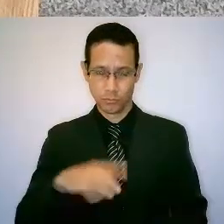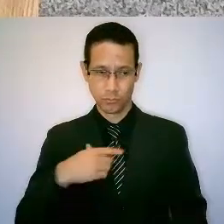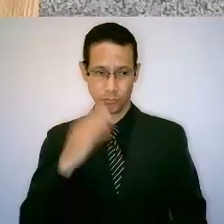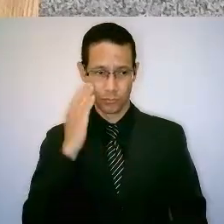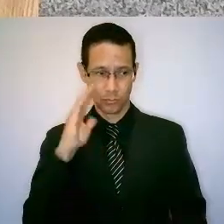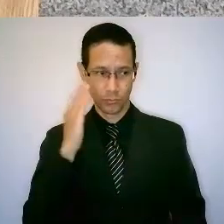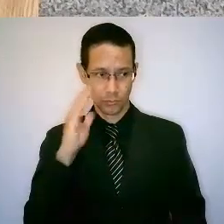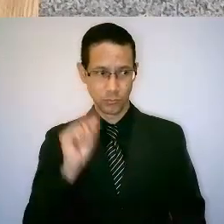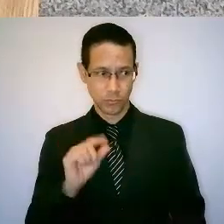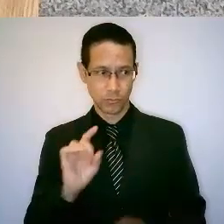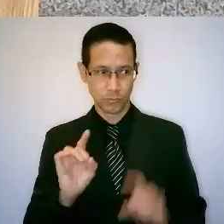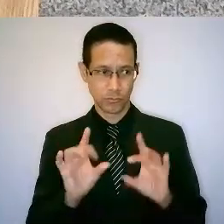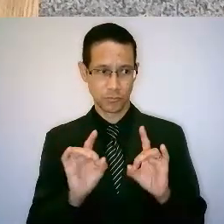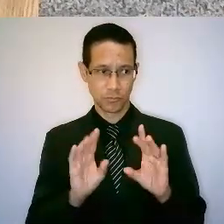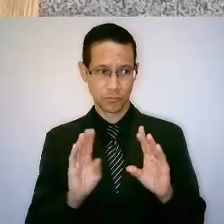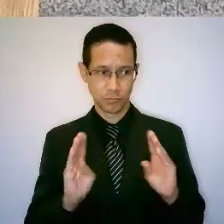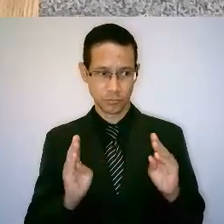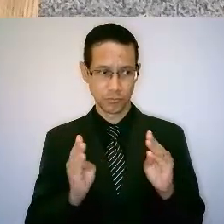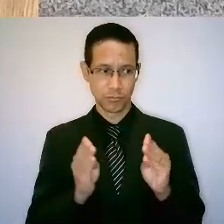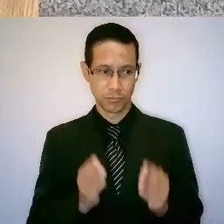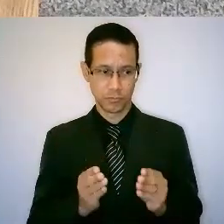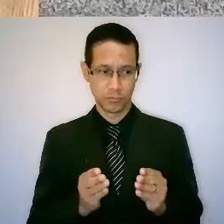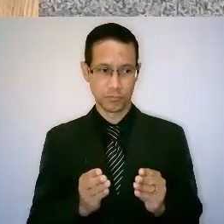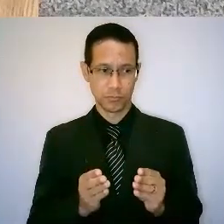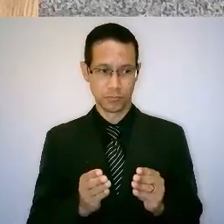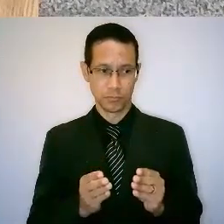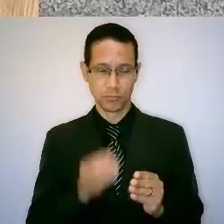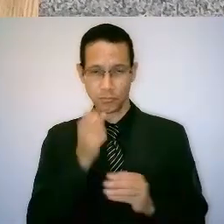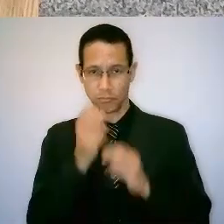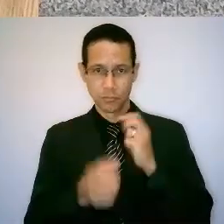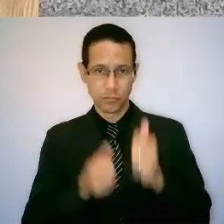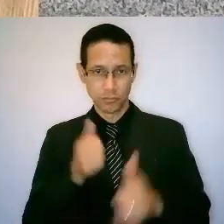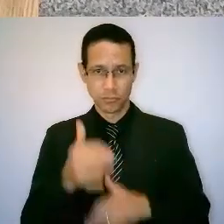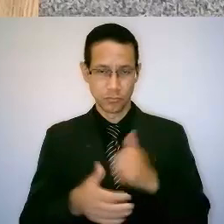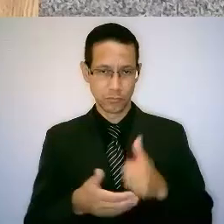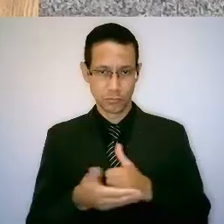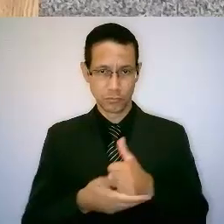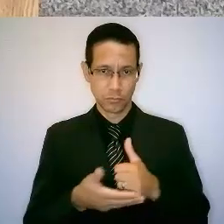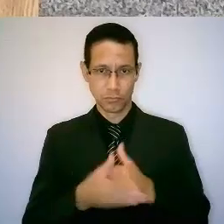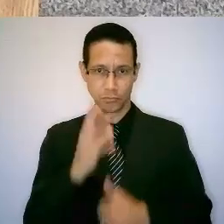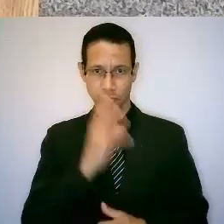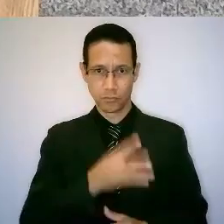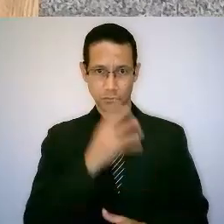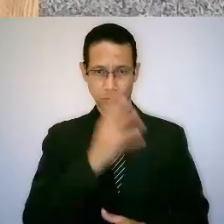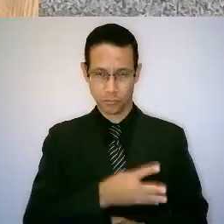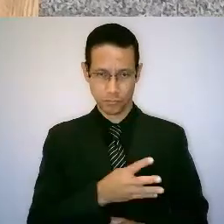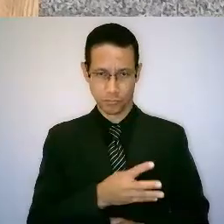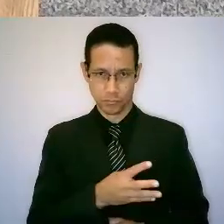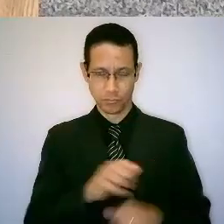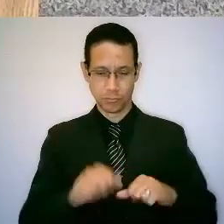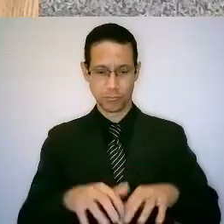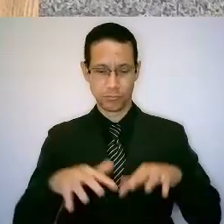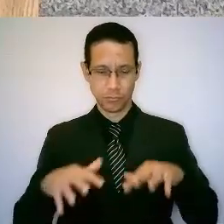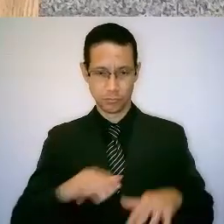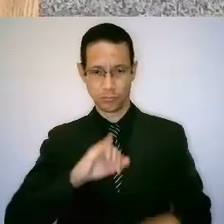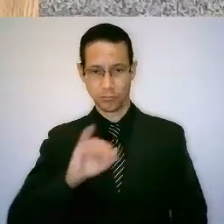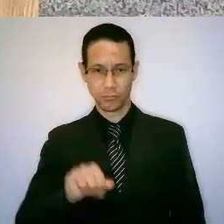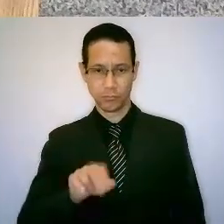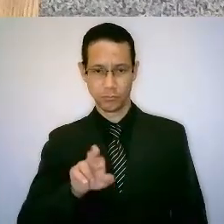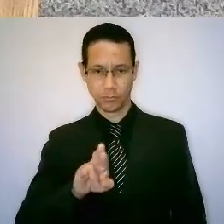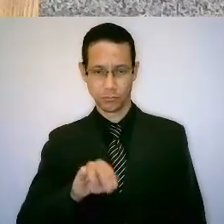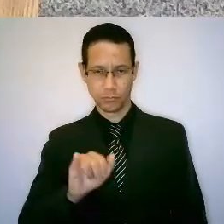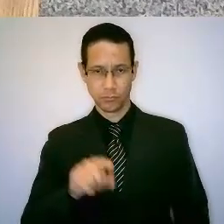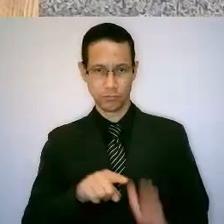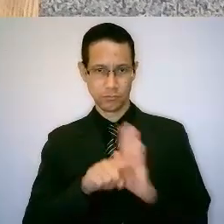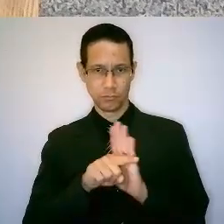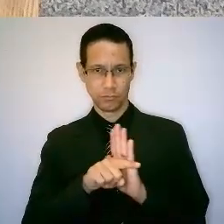exclusivamente neste depoimento que é a base da acusação que foi levado ao plenário do Júri houve